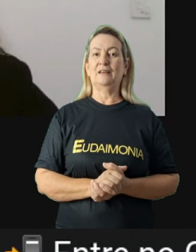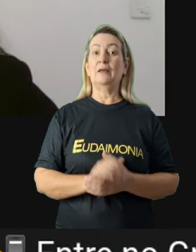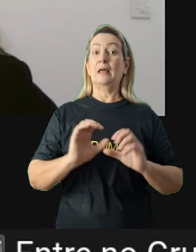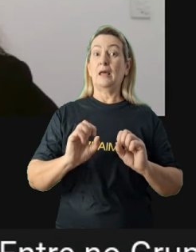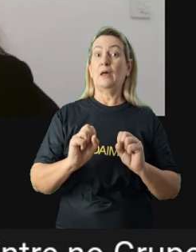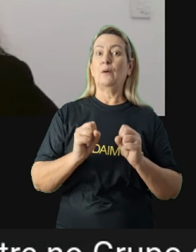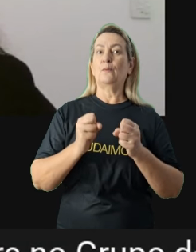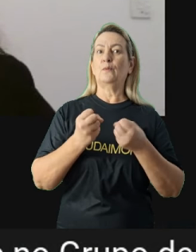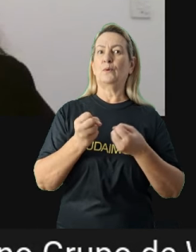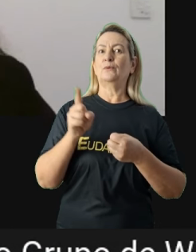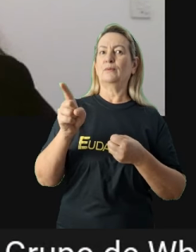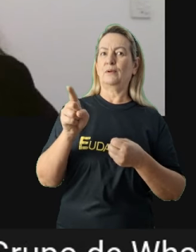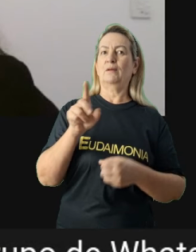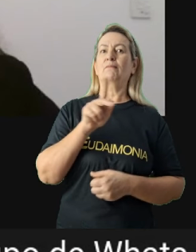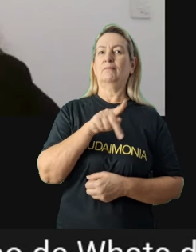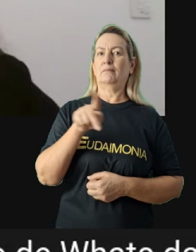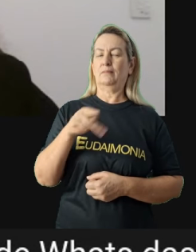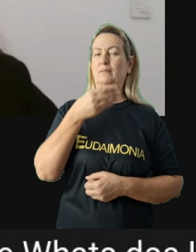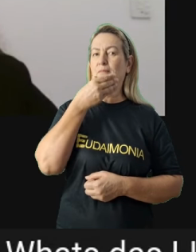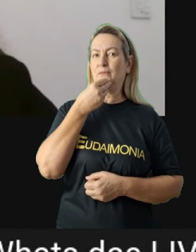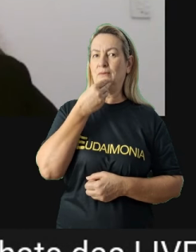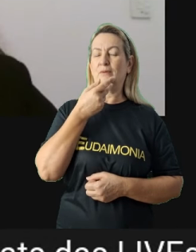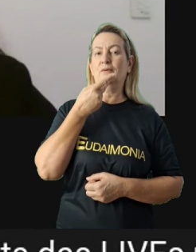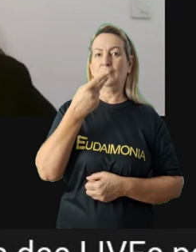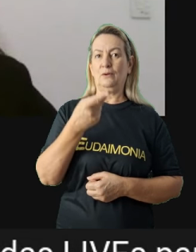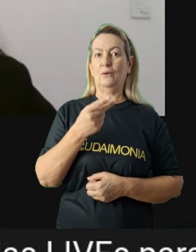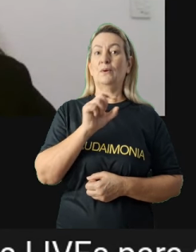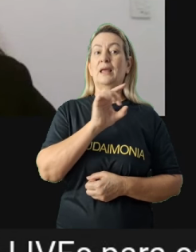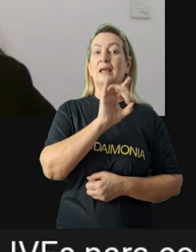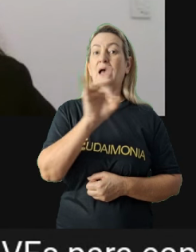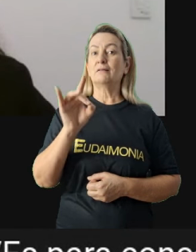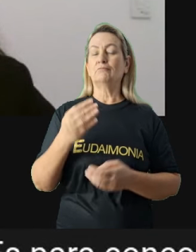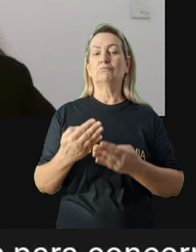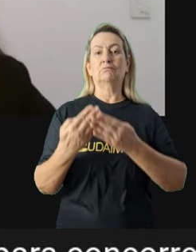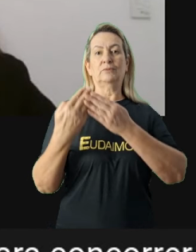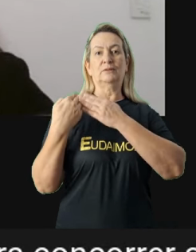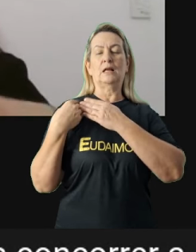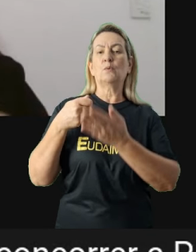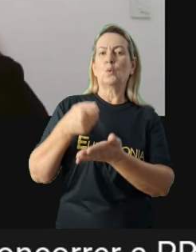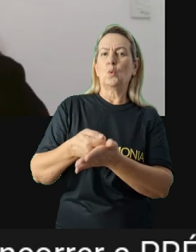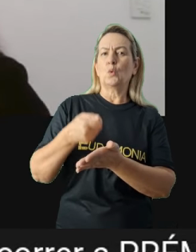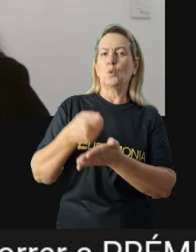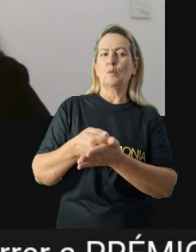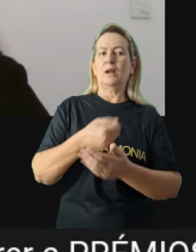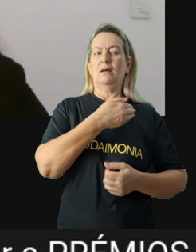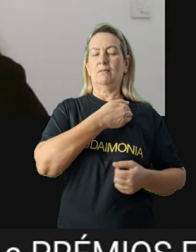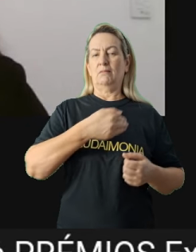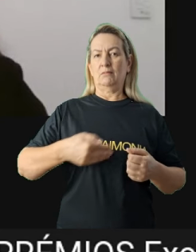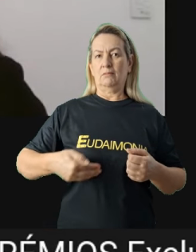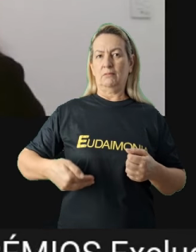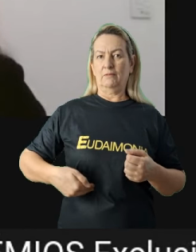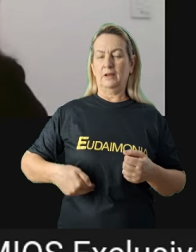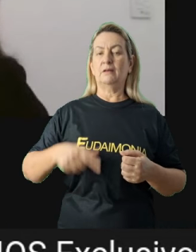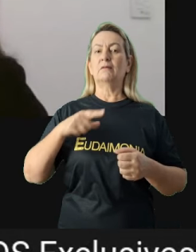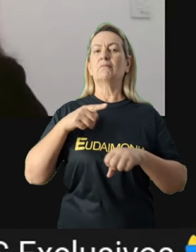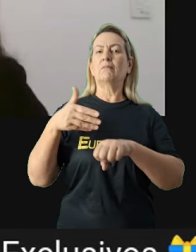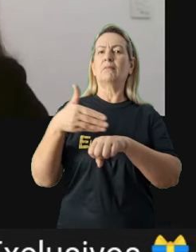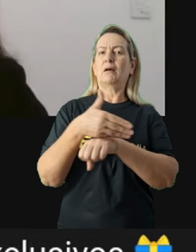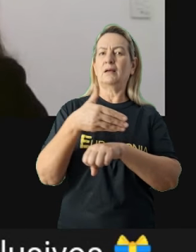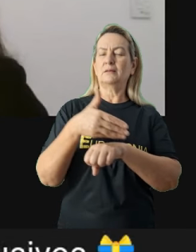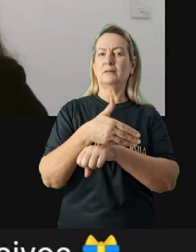pela oportunidade. E reforço essa fala do professor Pirangi, que cabe a nós também cobrar aí do